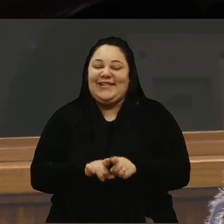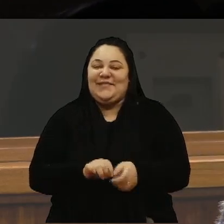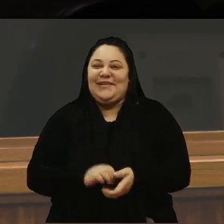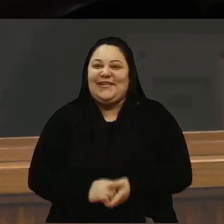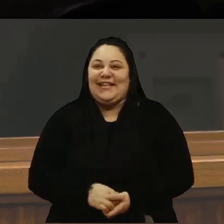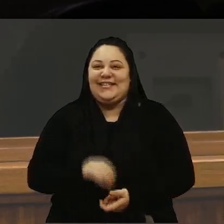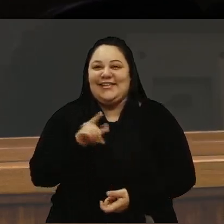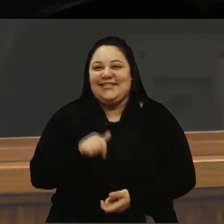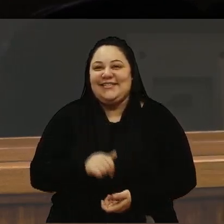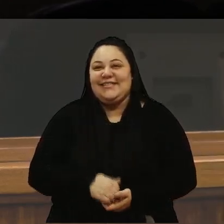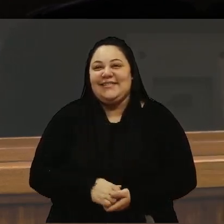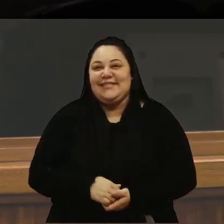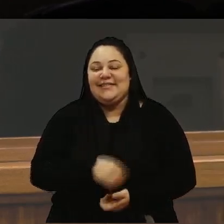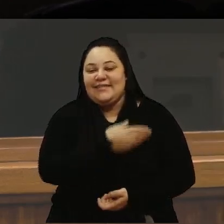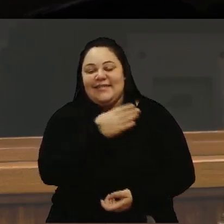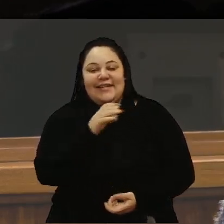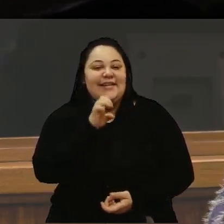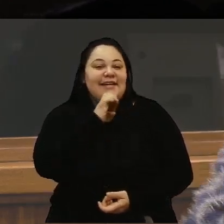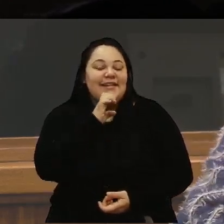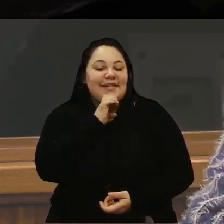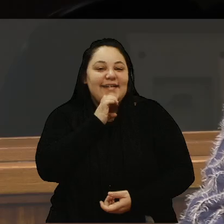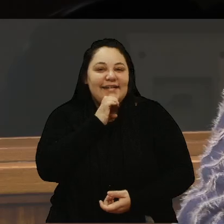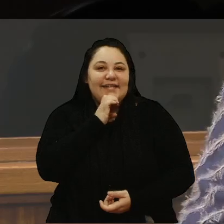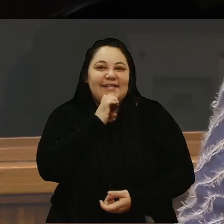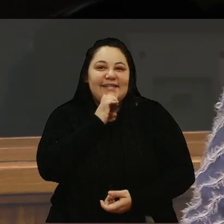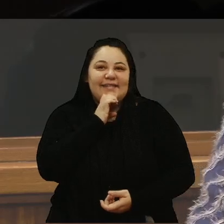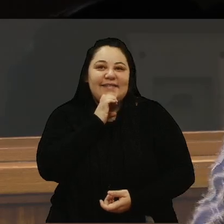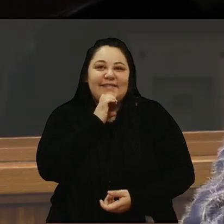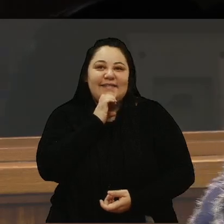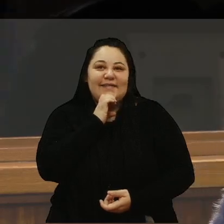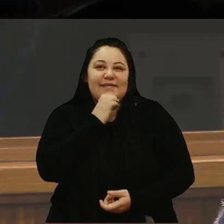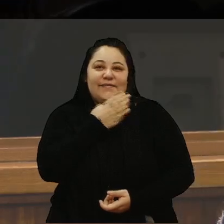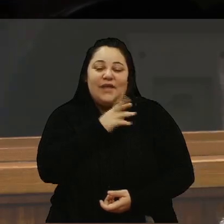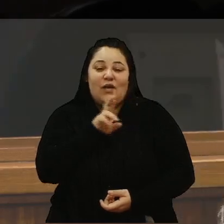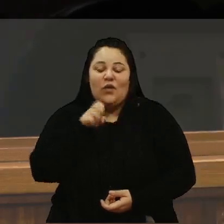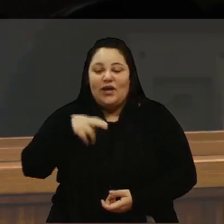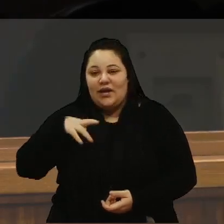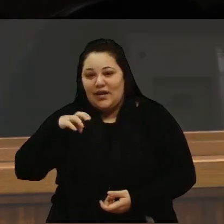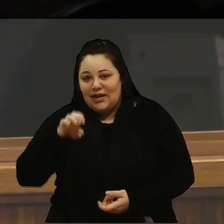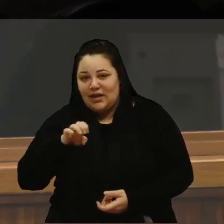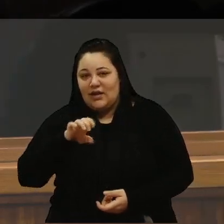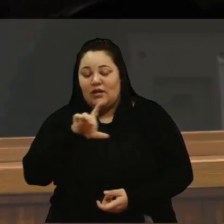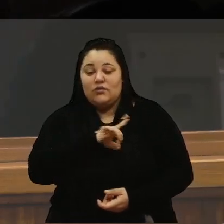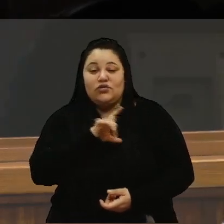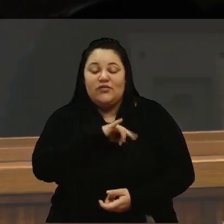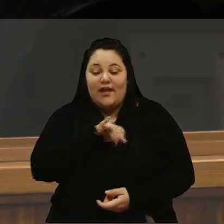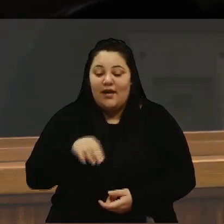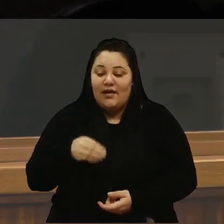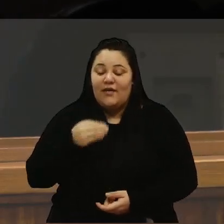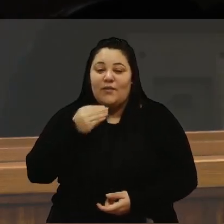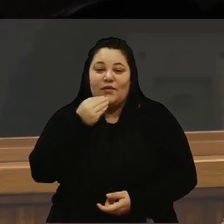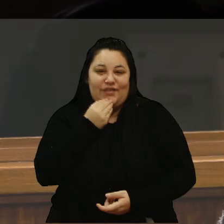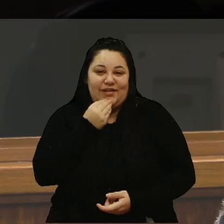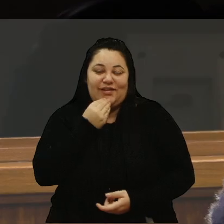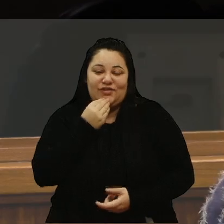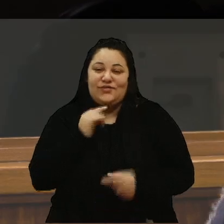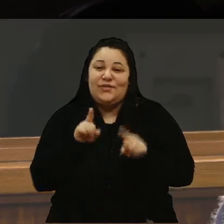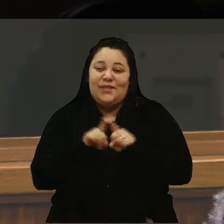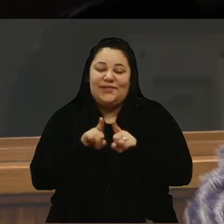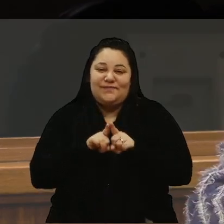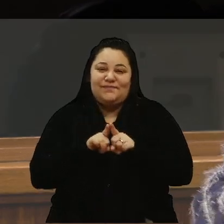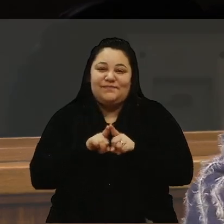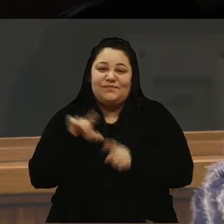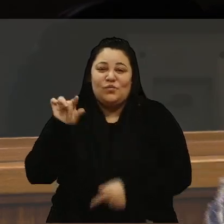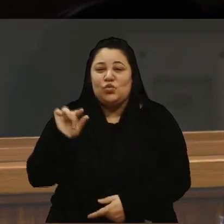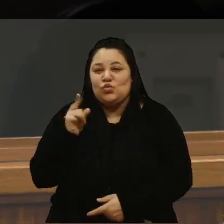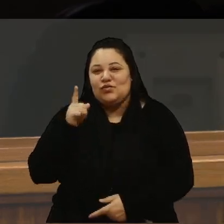da vereadora Estela, ao René de Oliveira. Tivemos a oportunidade de, há menos de